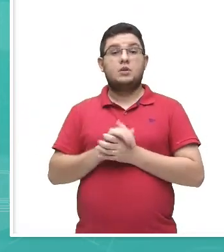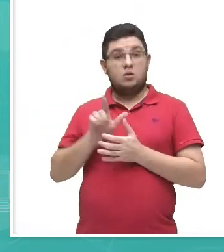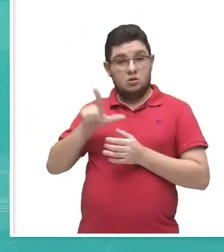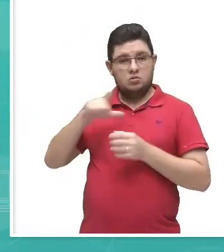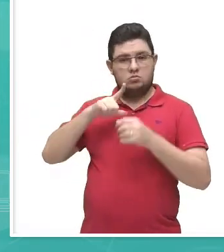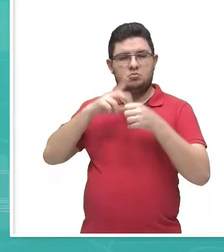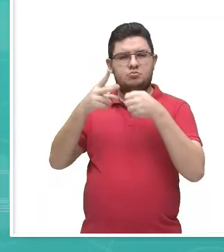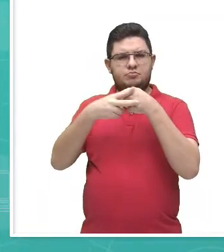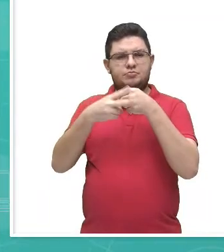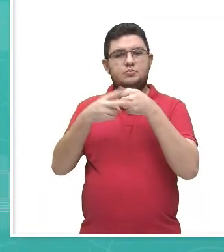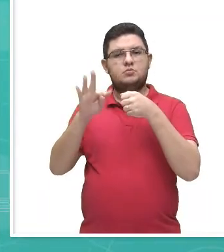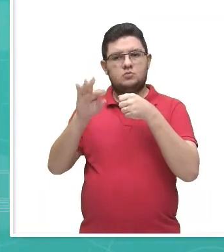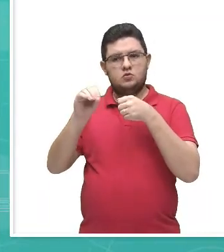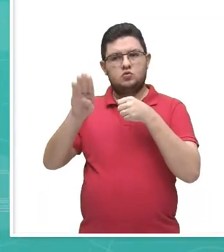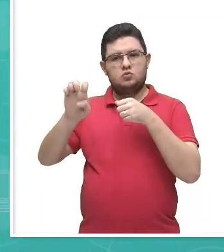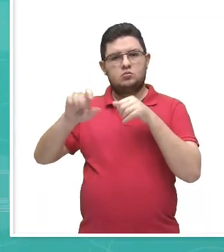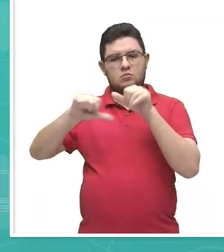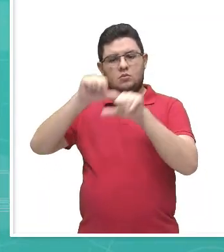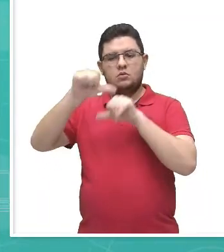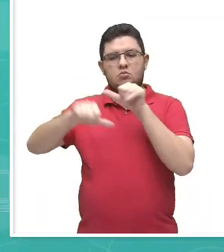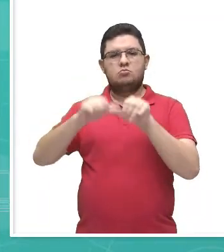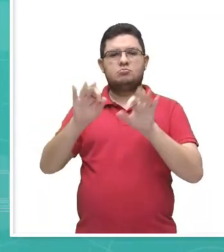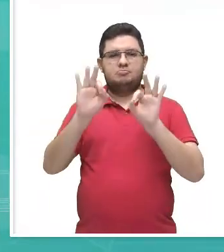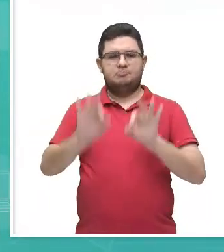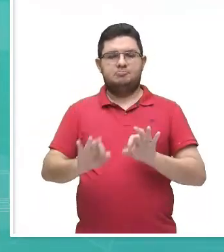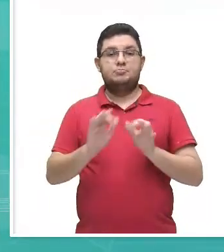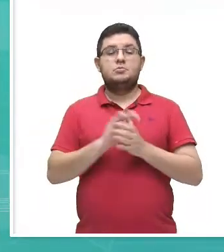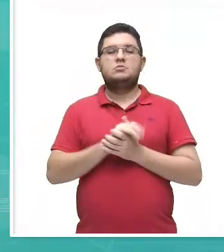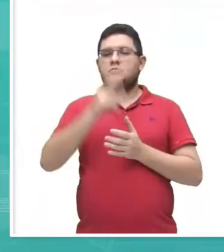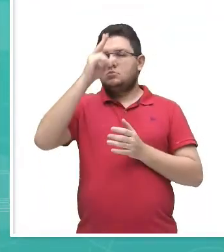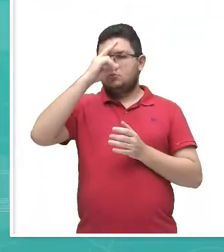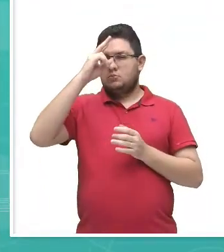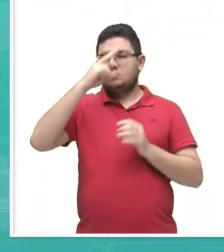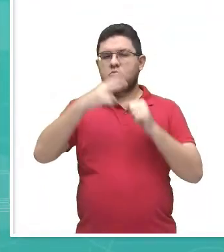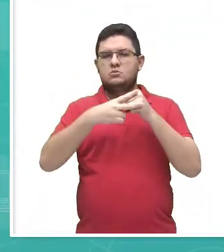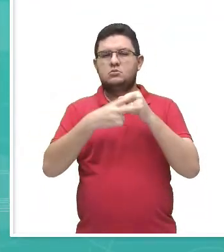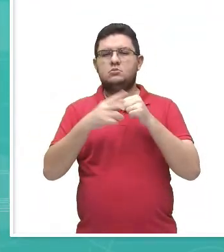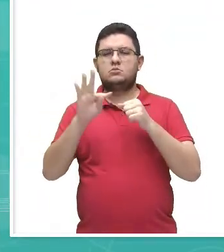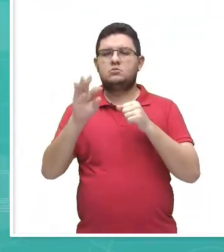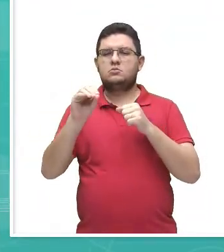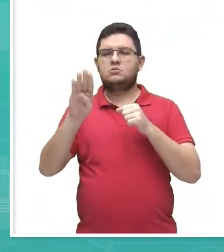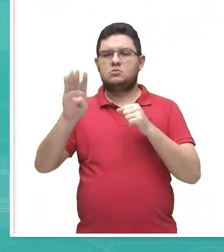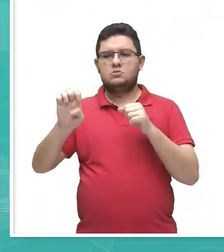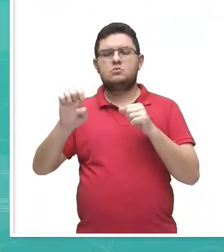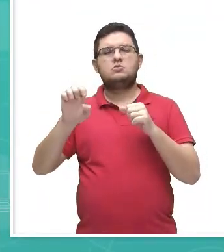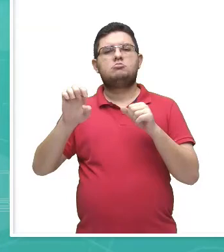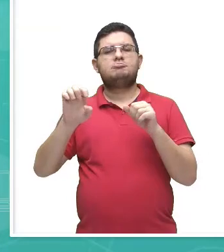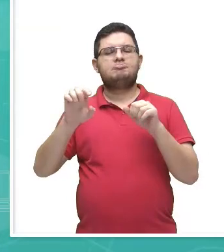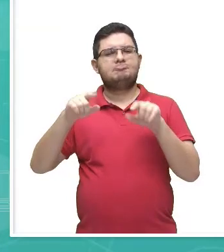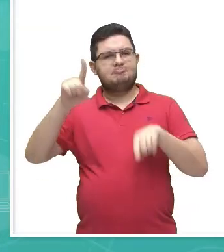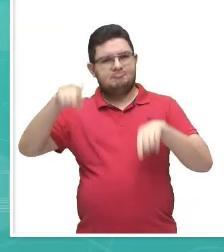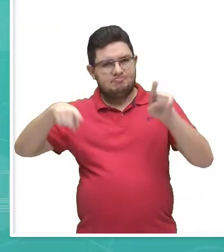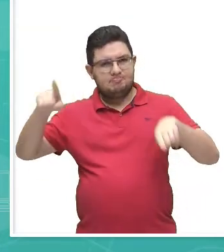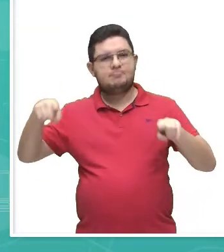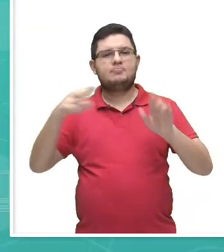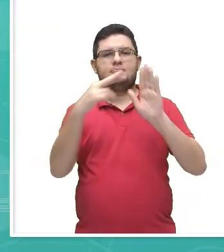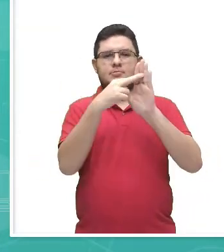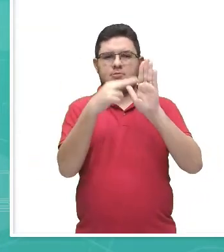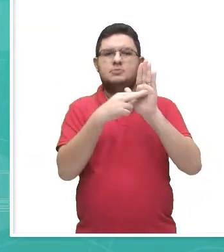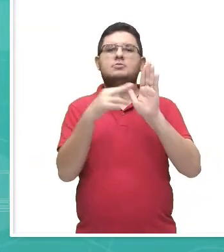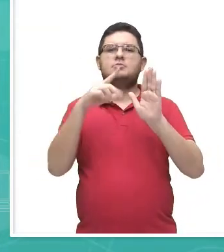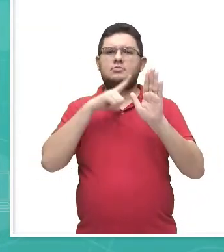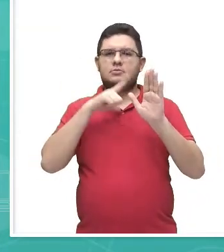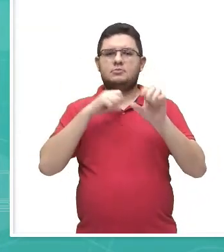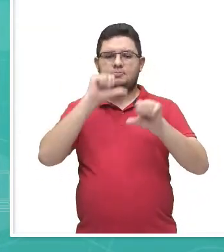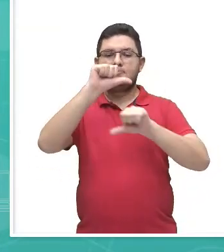o verbo to be, como eu já falei na aula anterior, ele é um verbo muito irregular. Ele tem 3 mudanças só